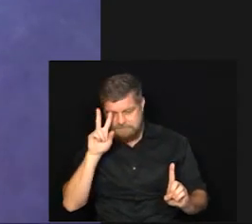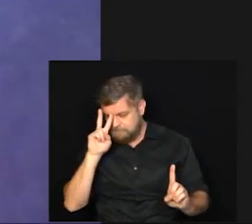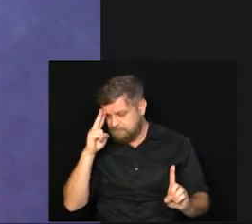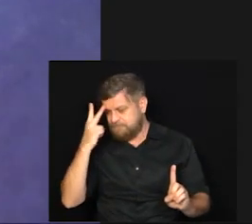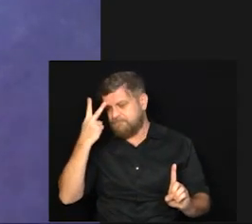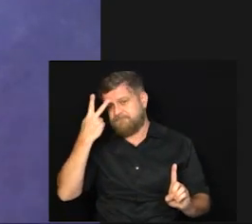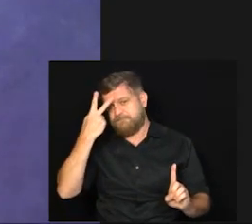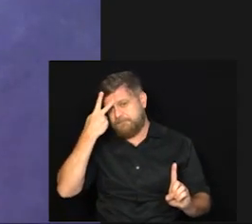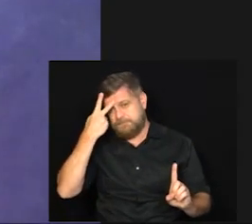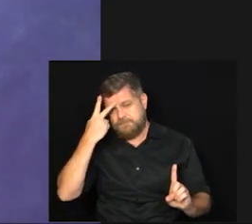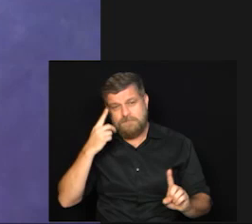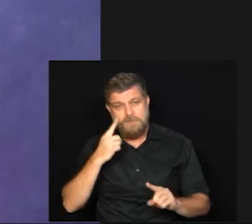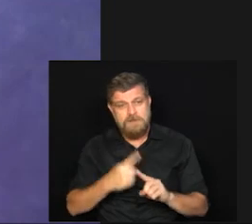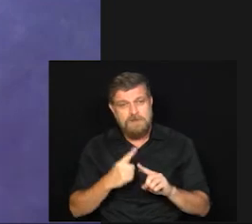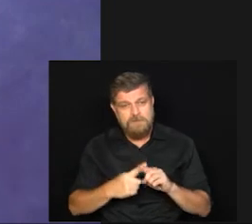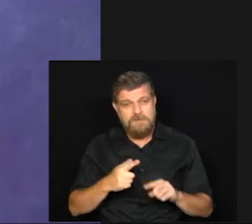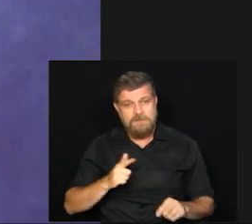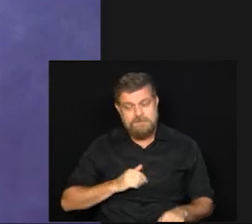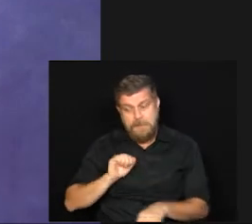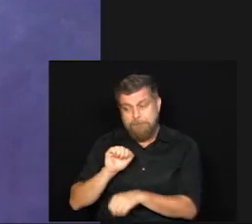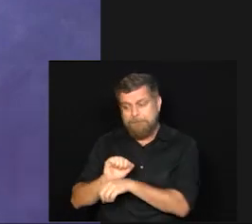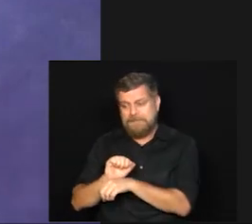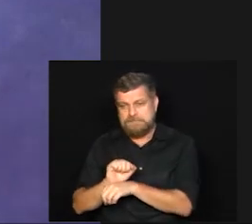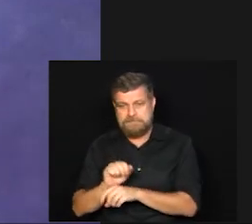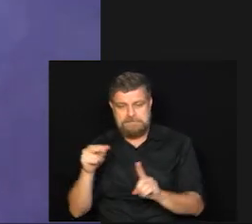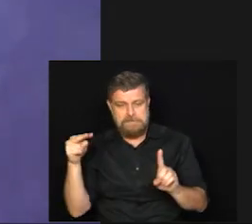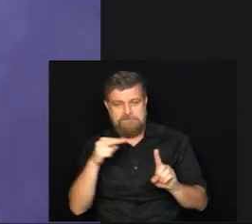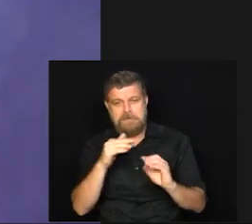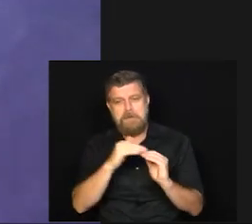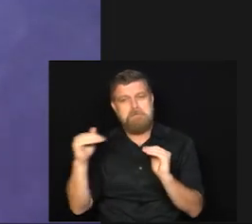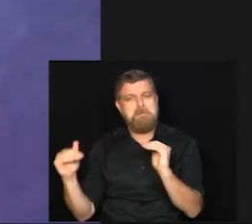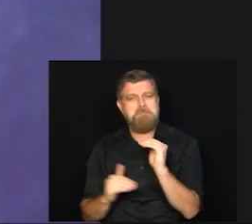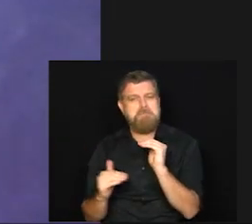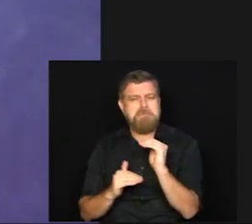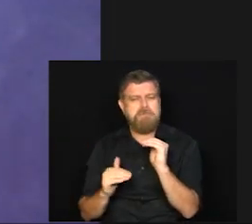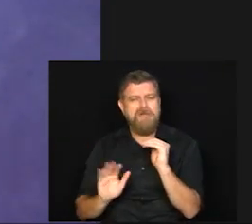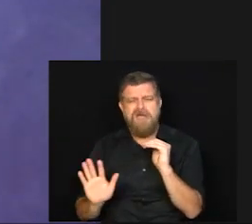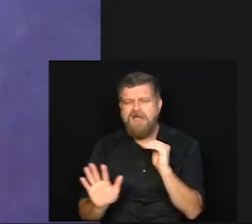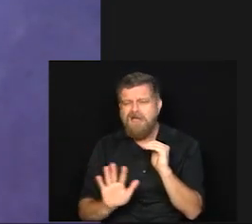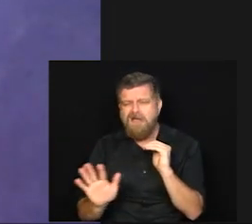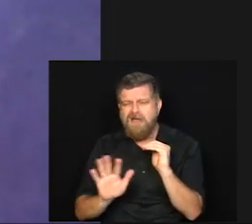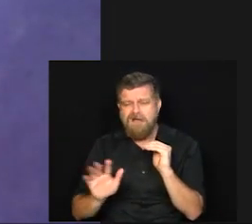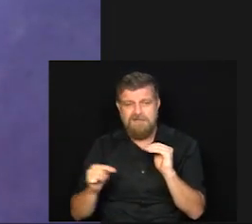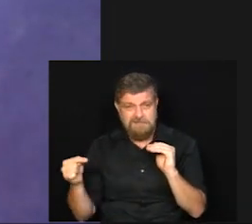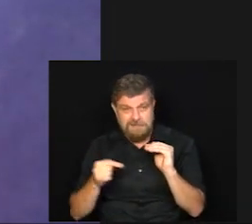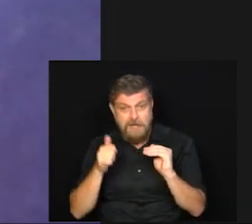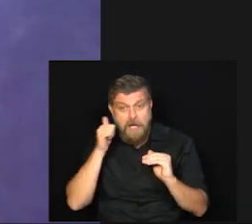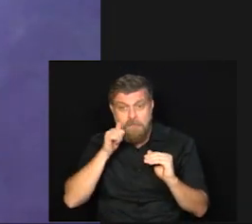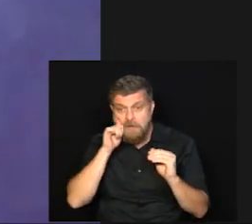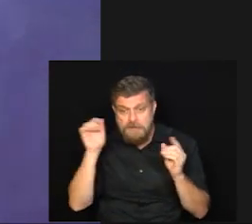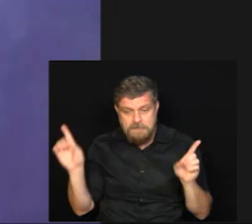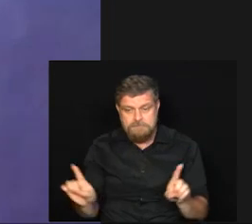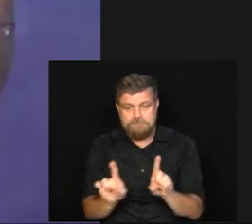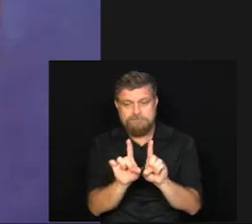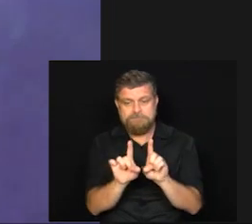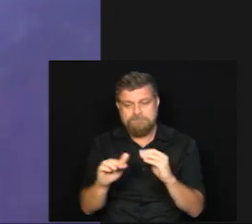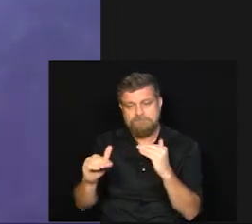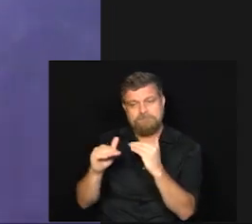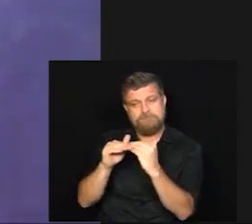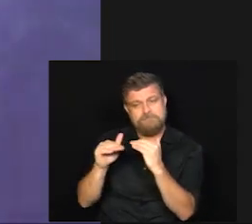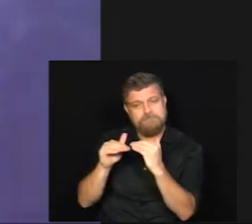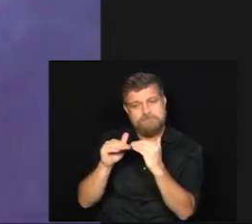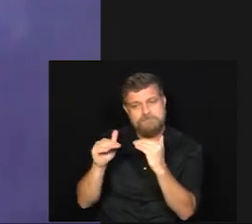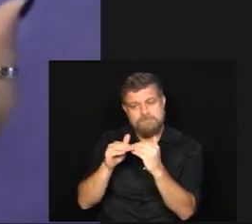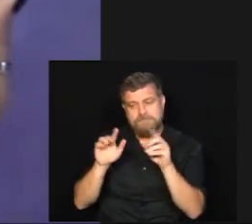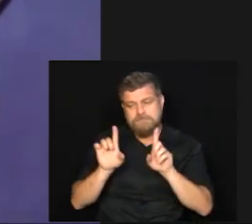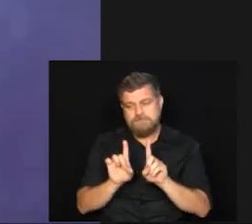modificado, sabe, Gabriel? Porque você para de ver ela como menor que você e você passa a ver nós, mulheres,